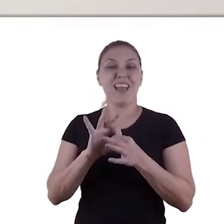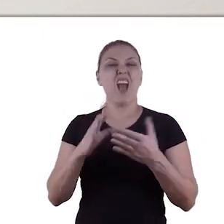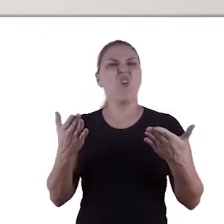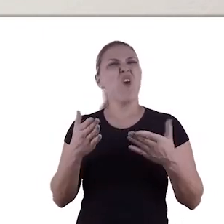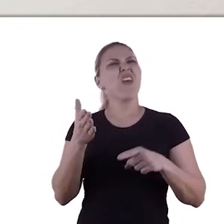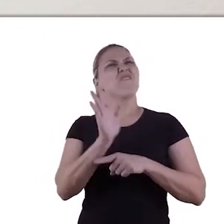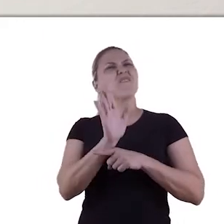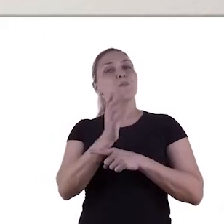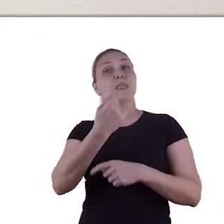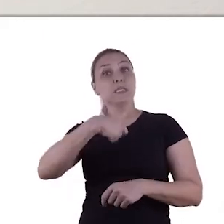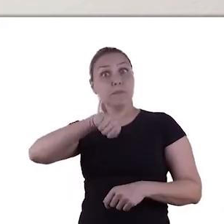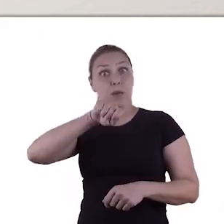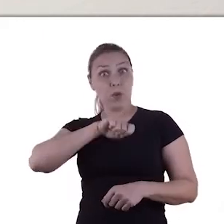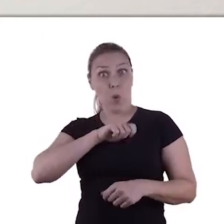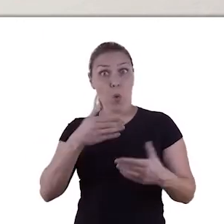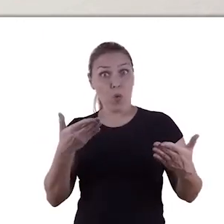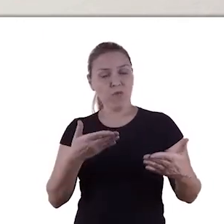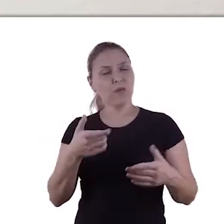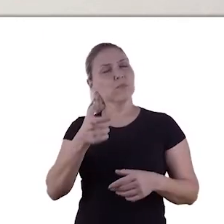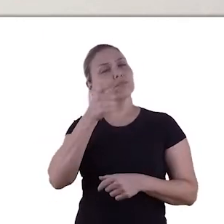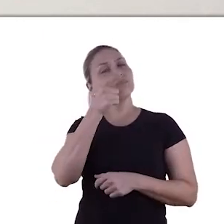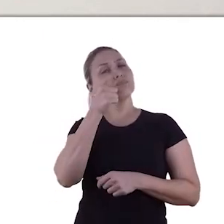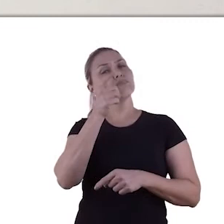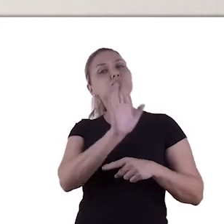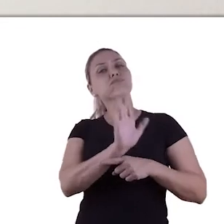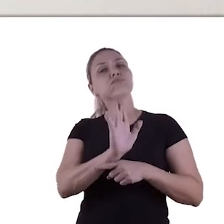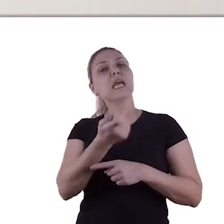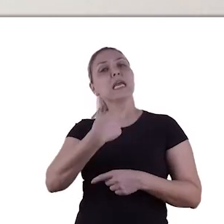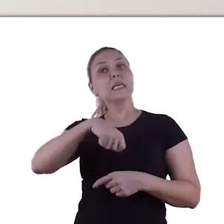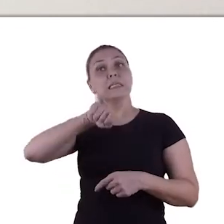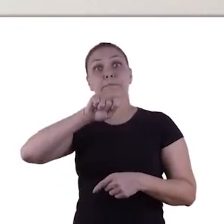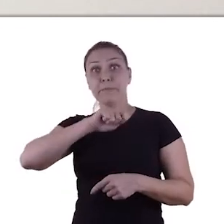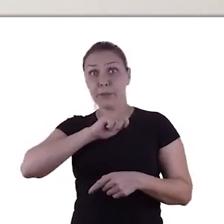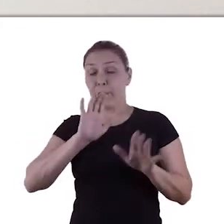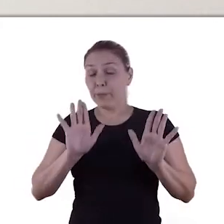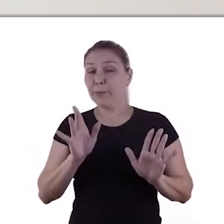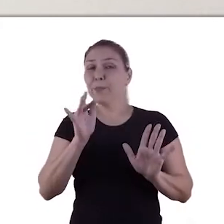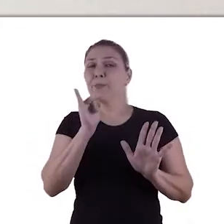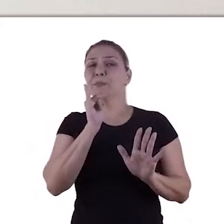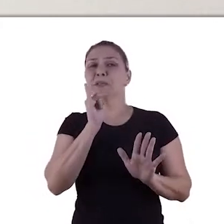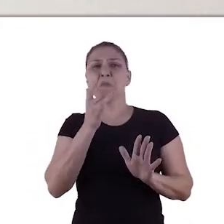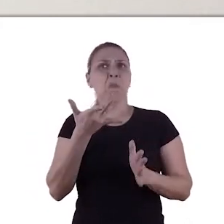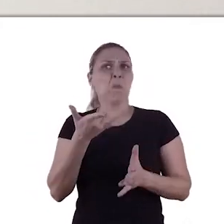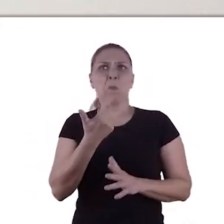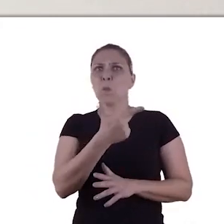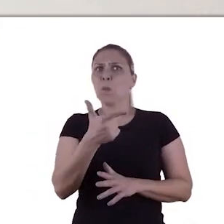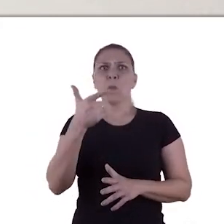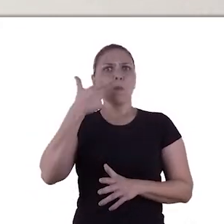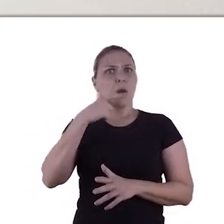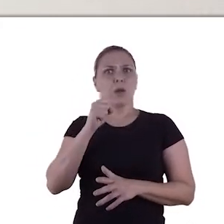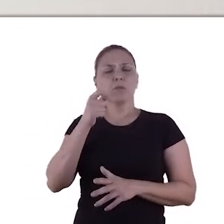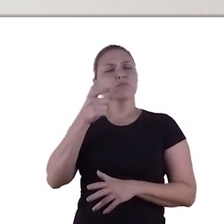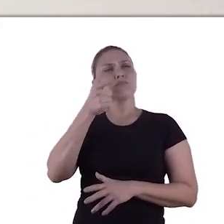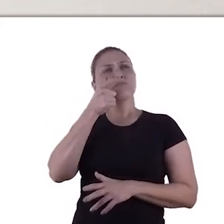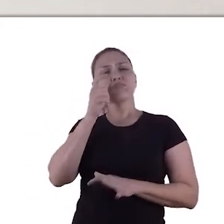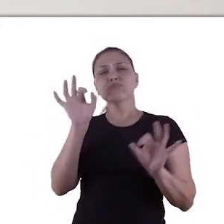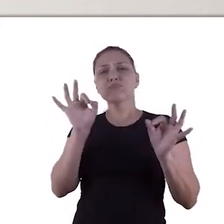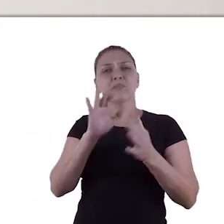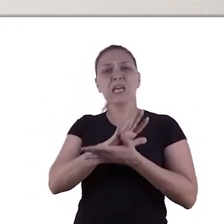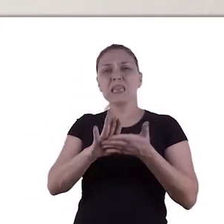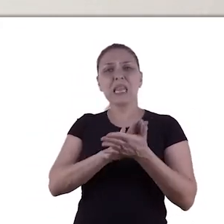filme em espanhol, como se fosse a primeira vez que eles fizeram uma versão em espanhol, e eu não